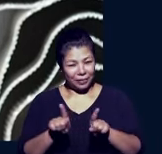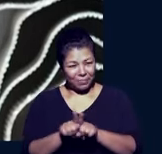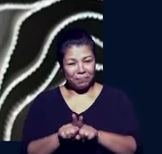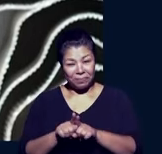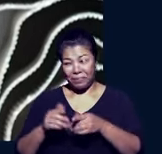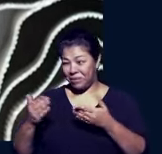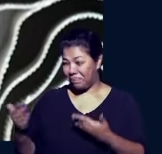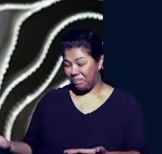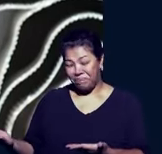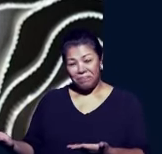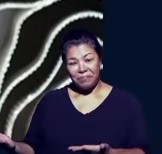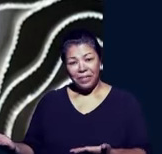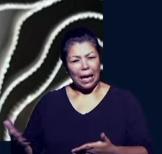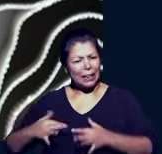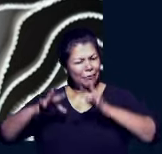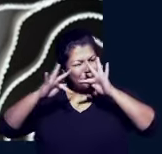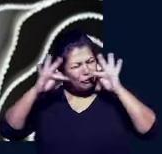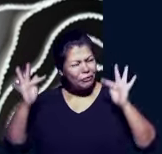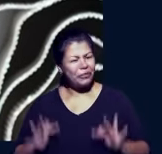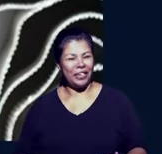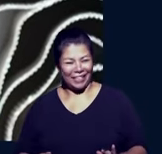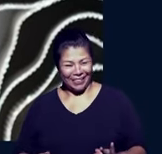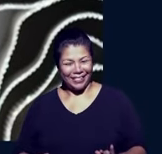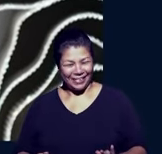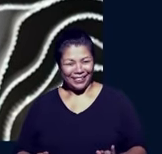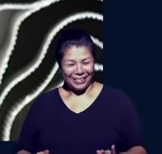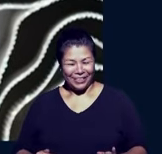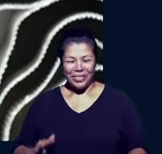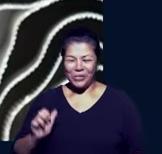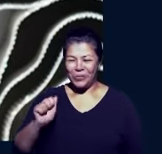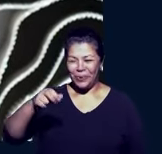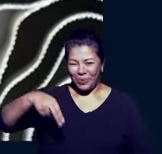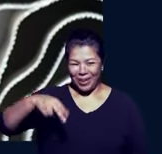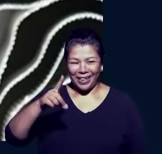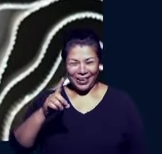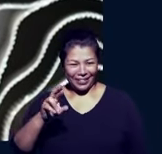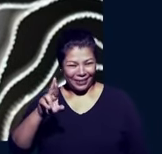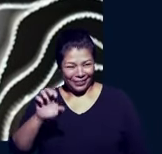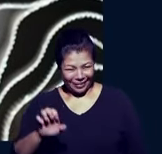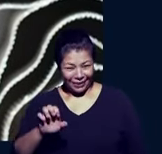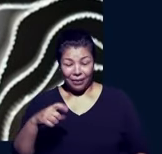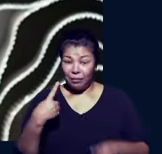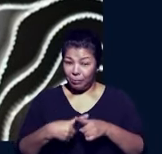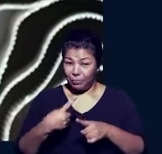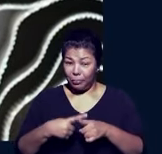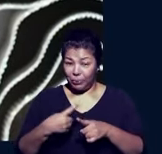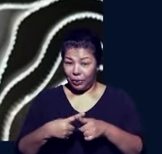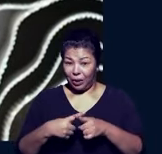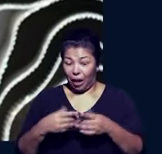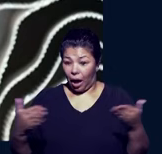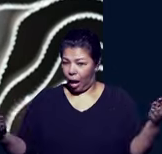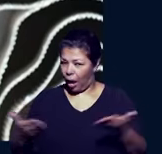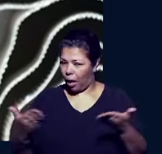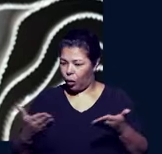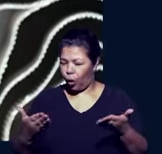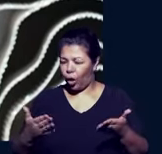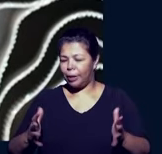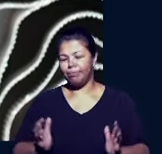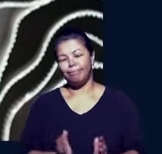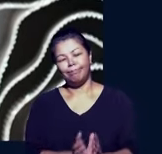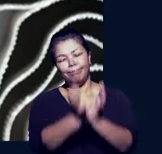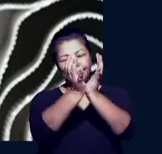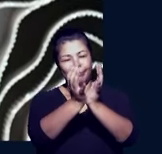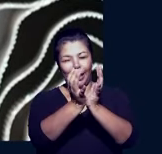Steves que tá super feliz né não preciso dizer por né o atual atual campeão da Libertadores né por isso ele tá com essa